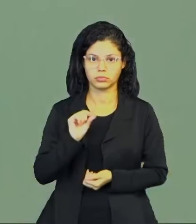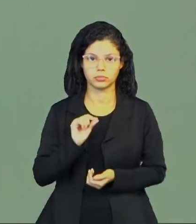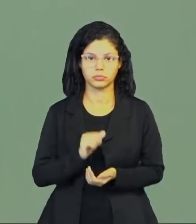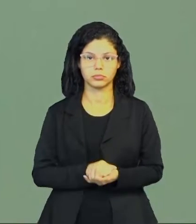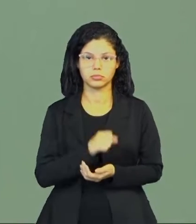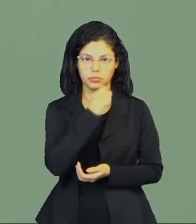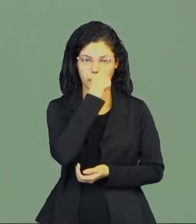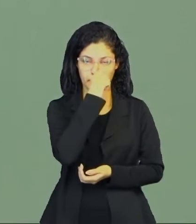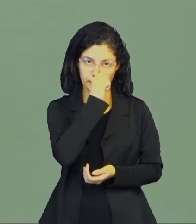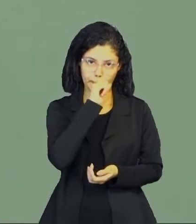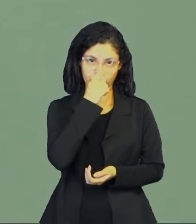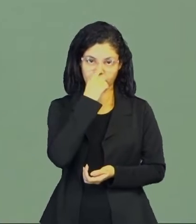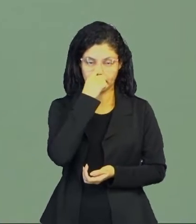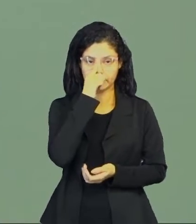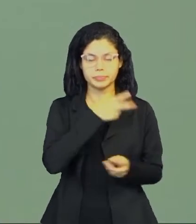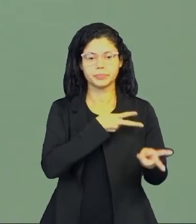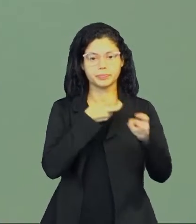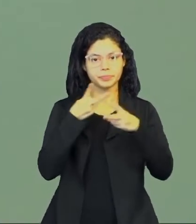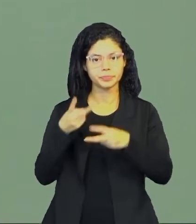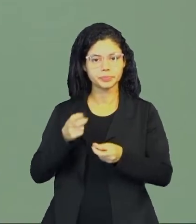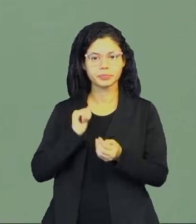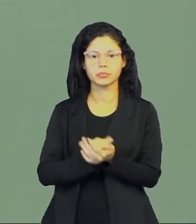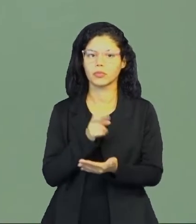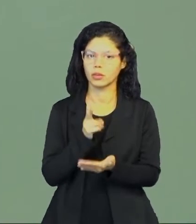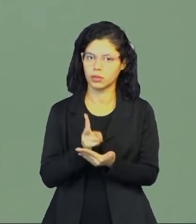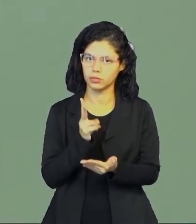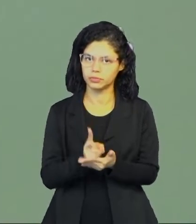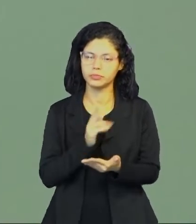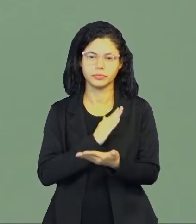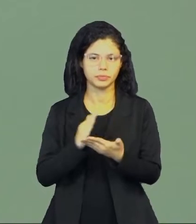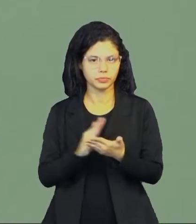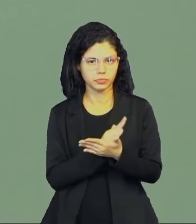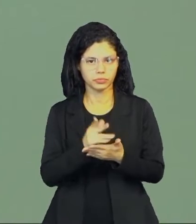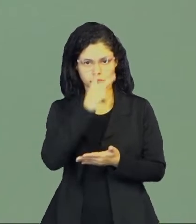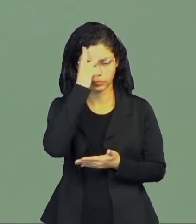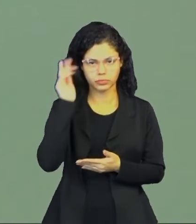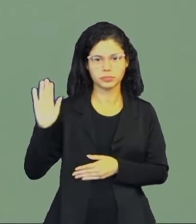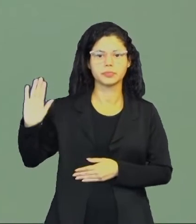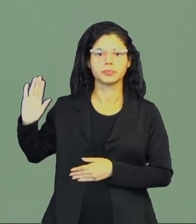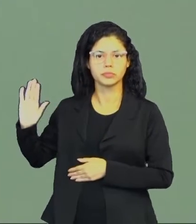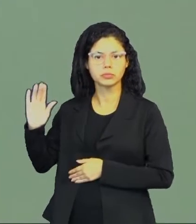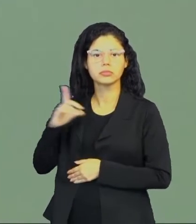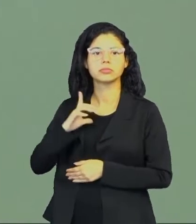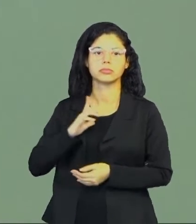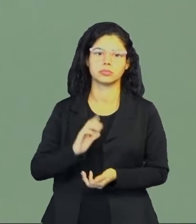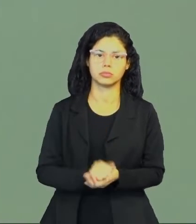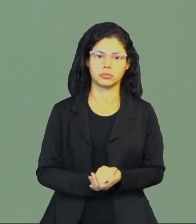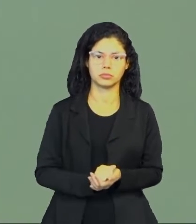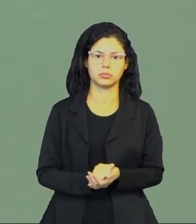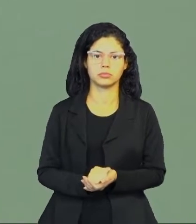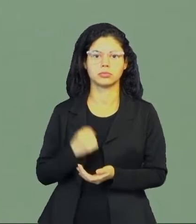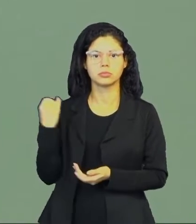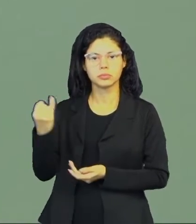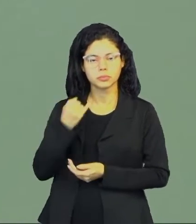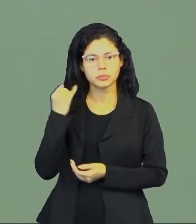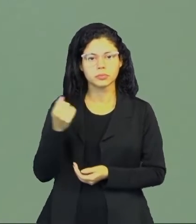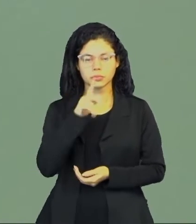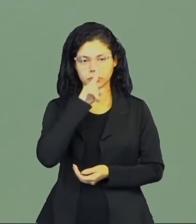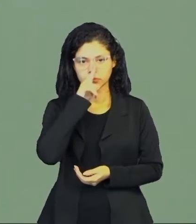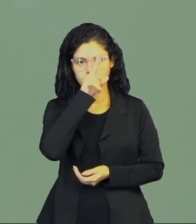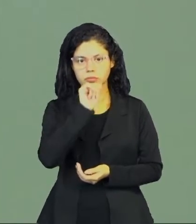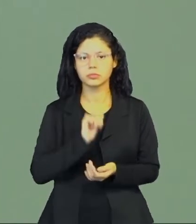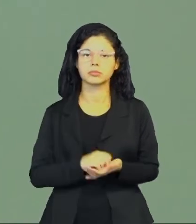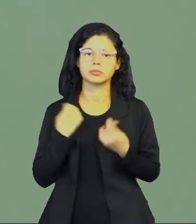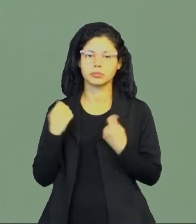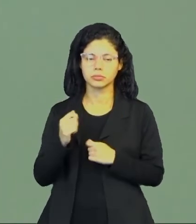de decisão. É importante perceber que mesmo, né, alguém eleito, né, que exerce ali um cargo, né, de poder, a